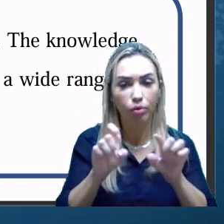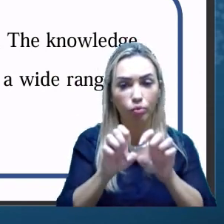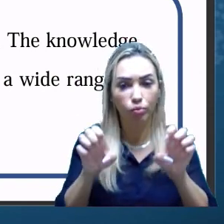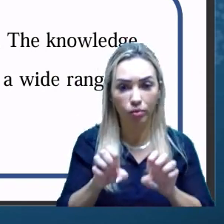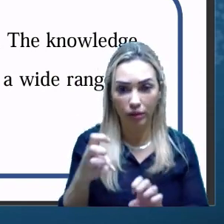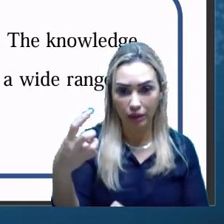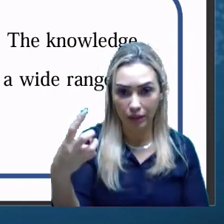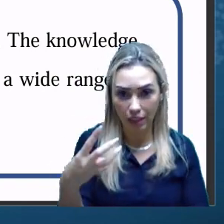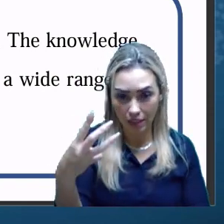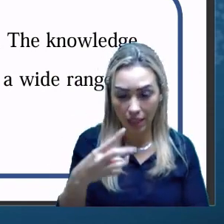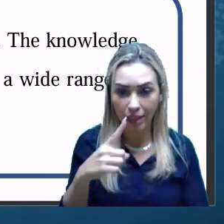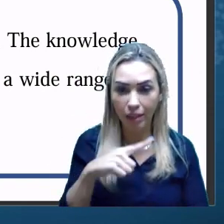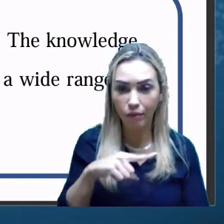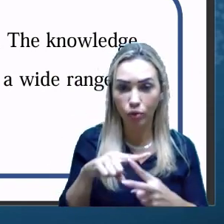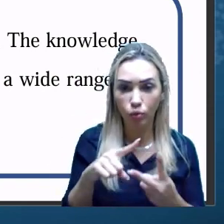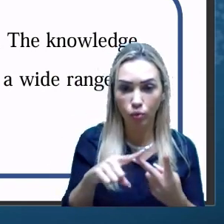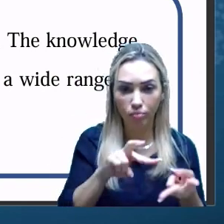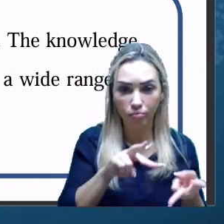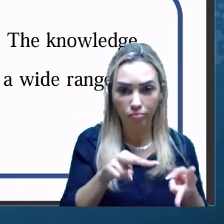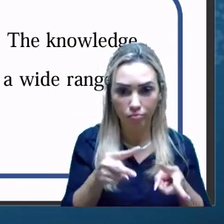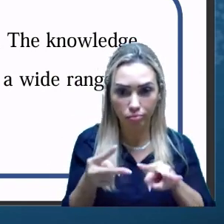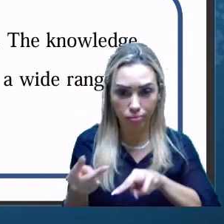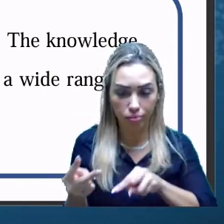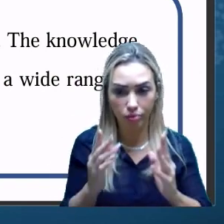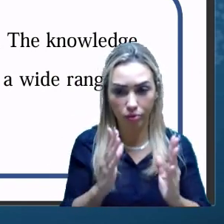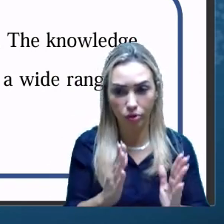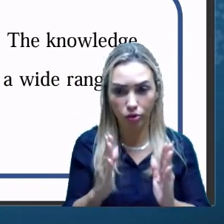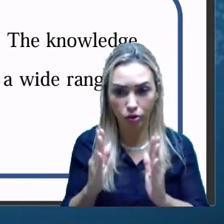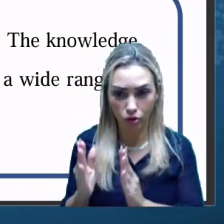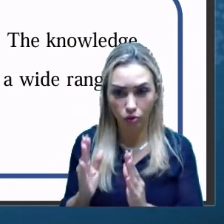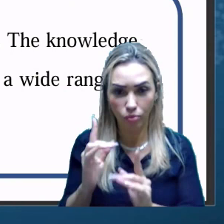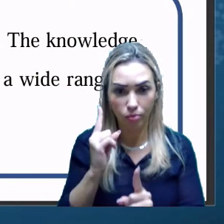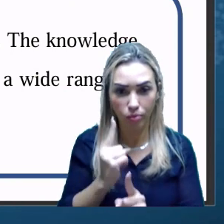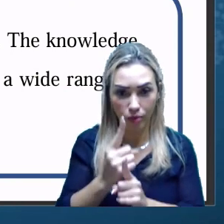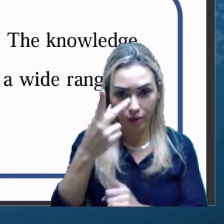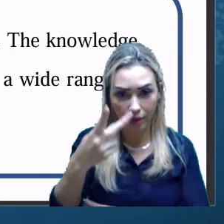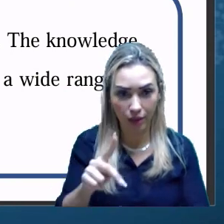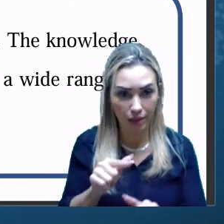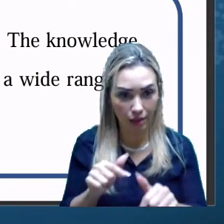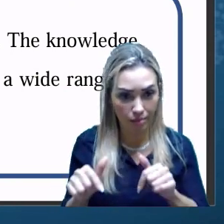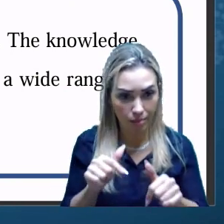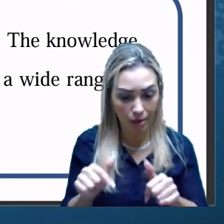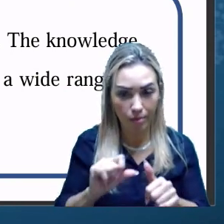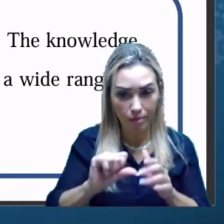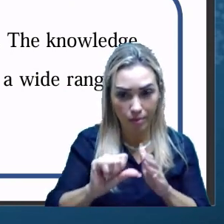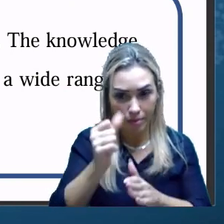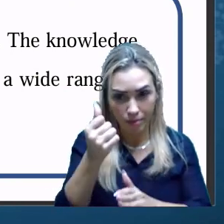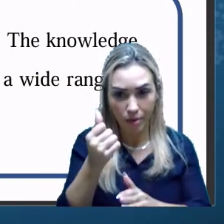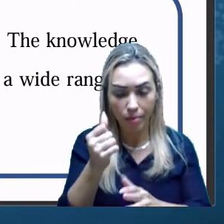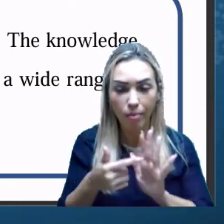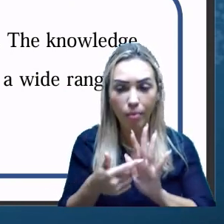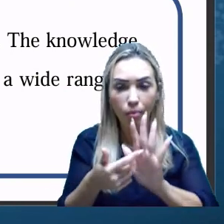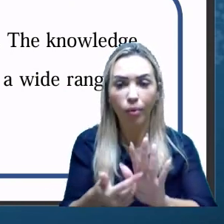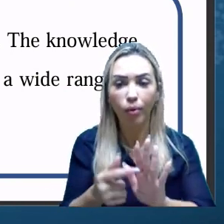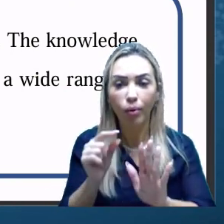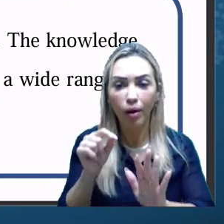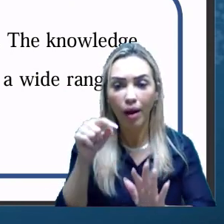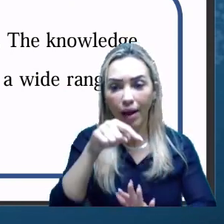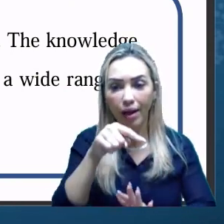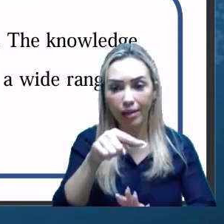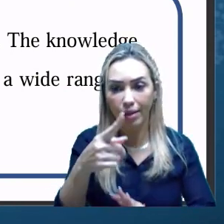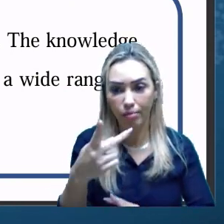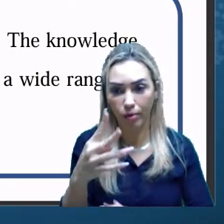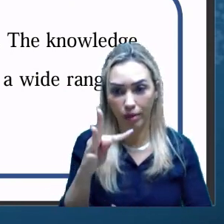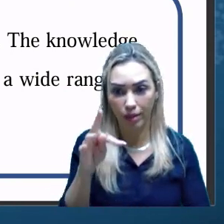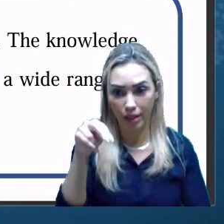dois estágios de transições, isso foi observado pela primeira vez nesse trabalho, mostrando, então, que essa proteína, né, durante o desnovelamento,